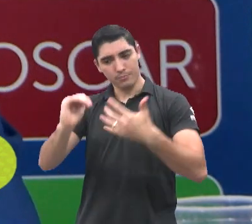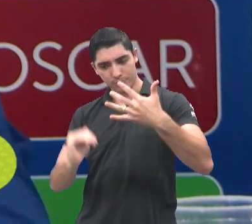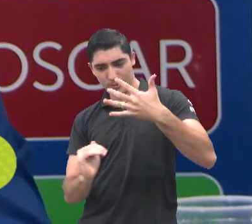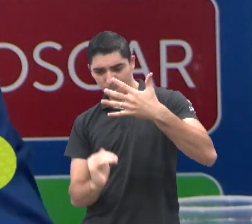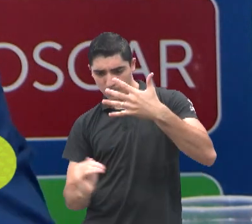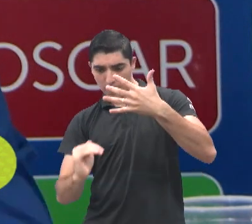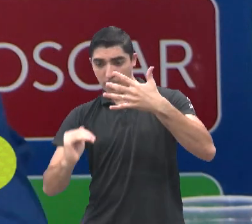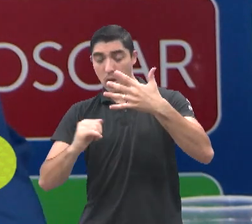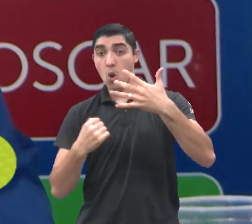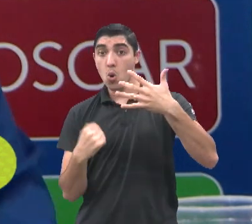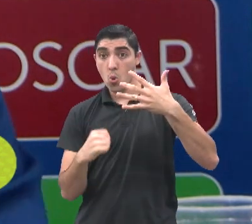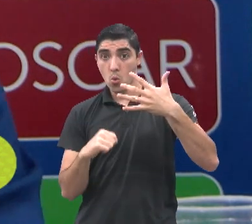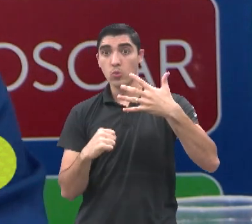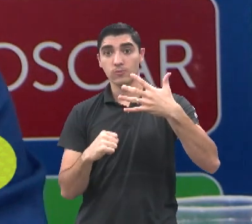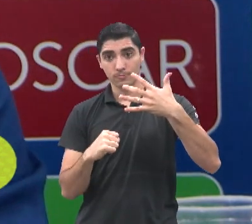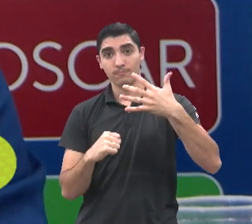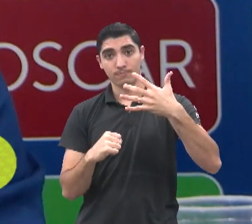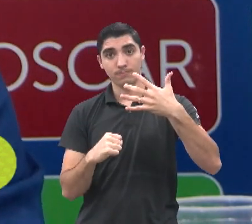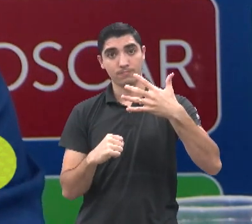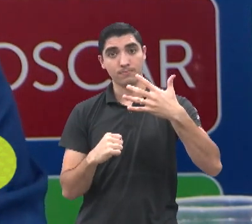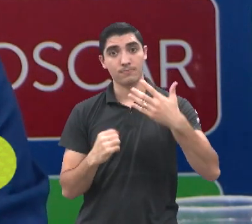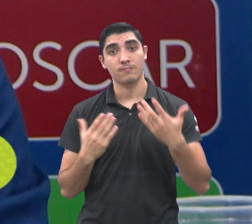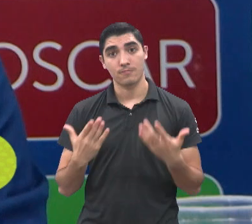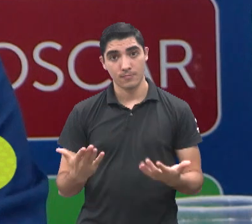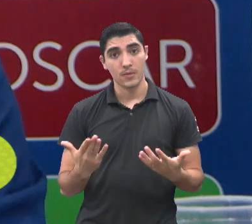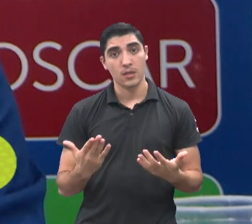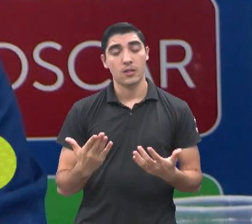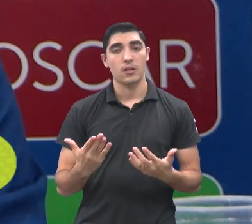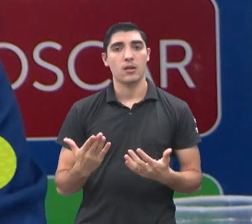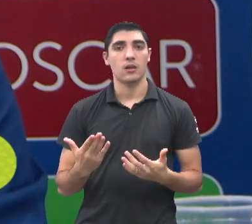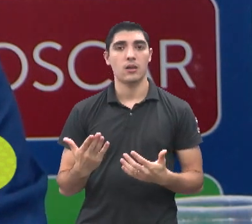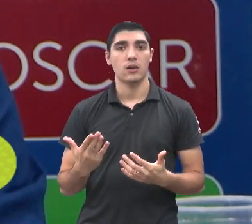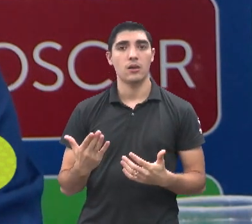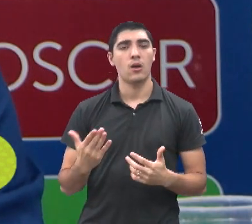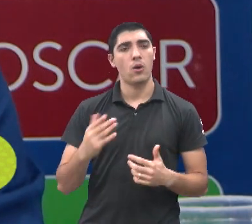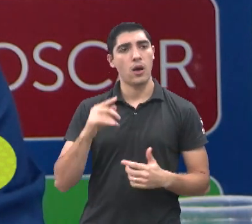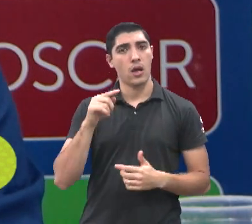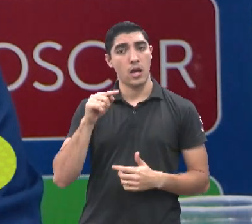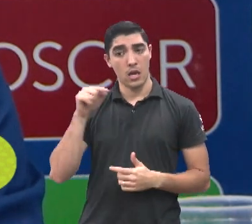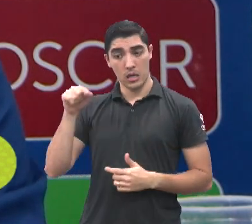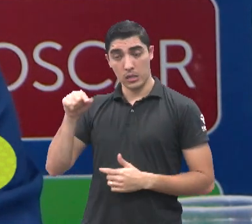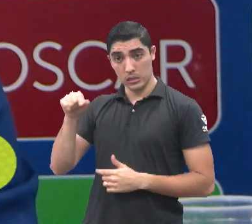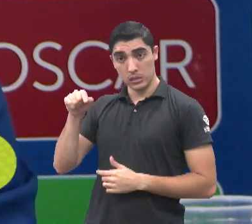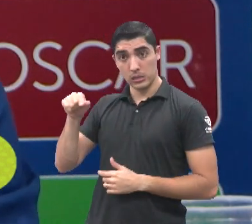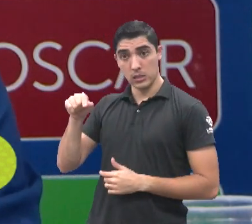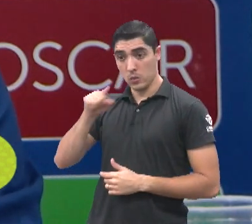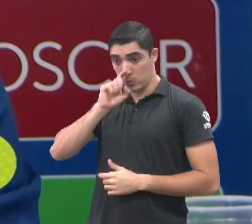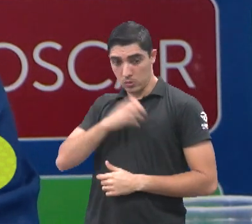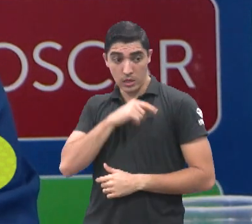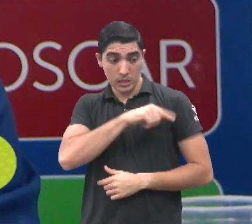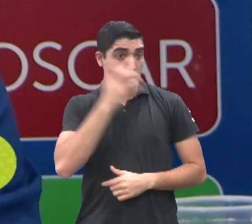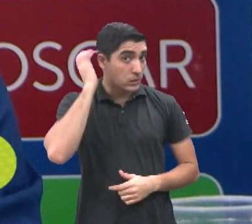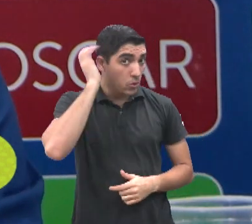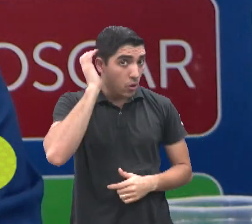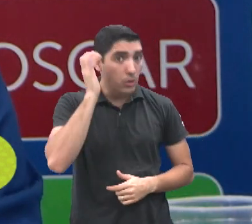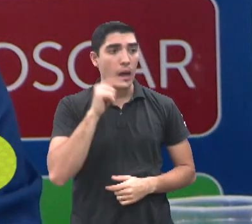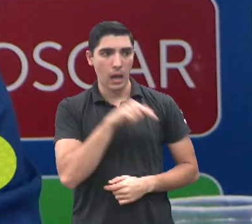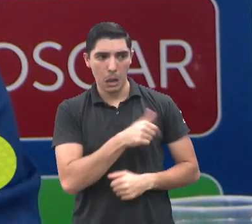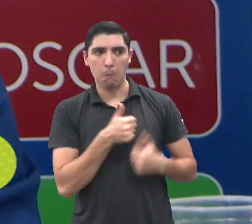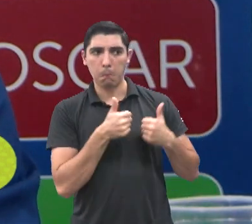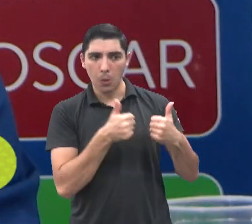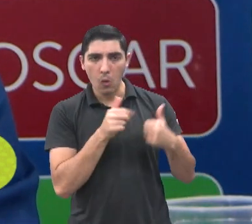bons resultados consecutivos e é uma equipe qualificada. Assisti pelo menos uns 3 jogos do Santo